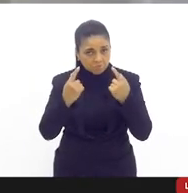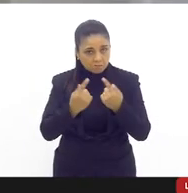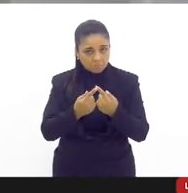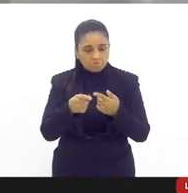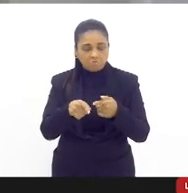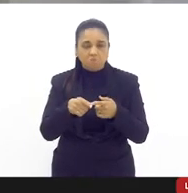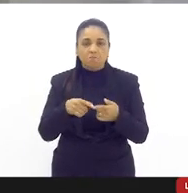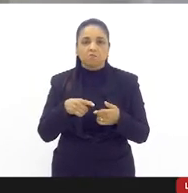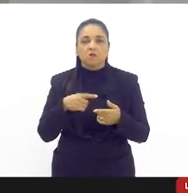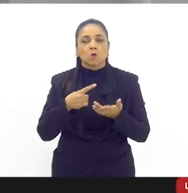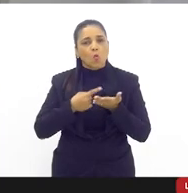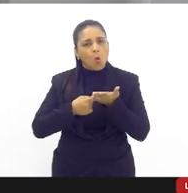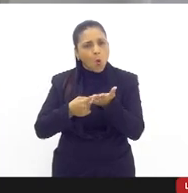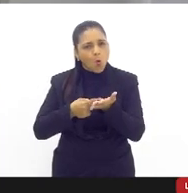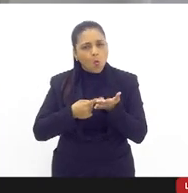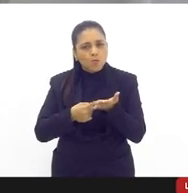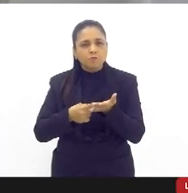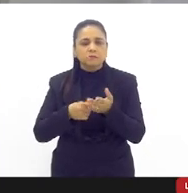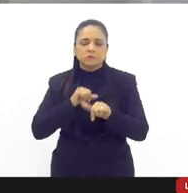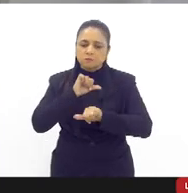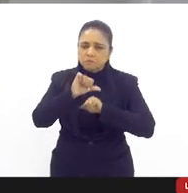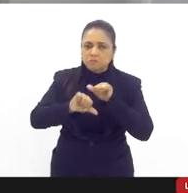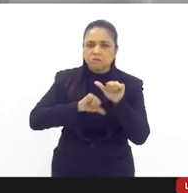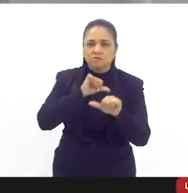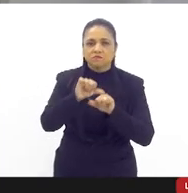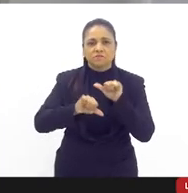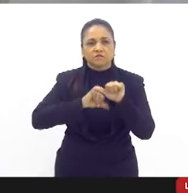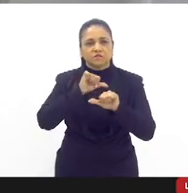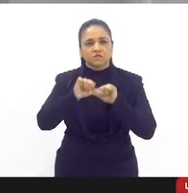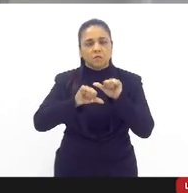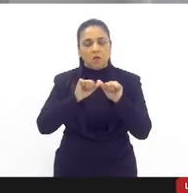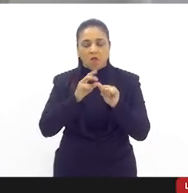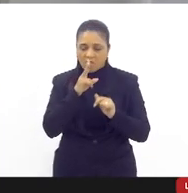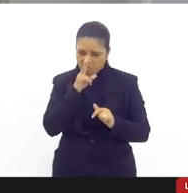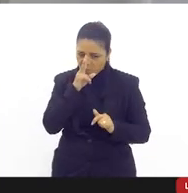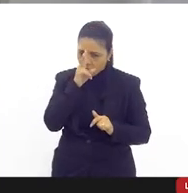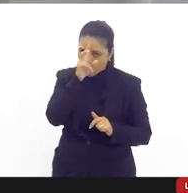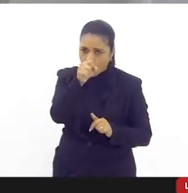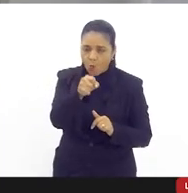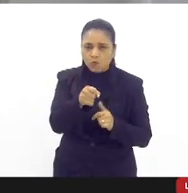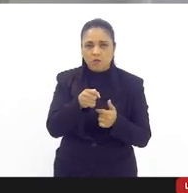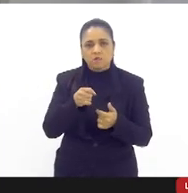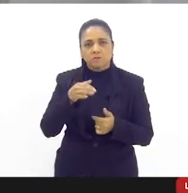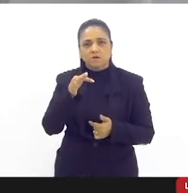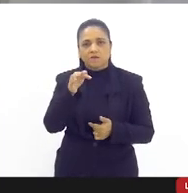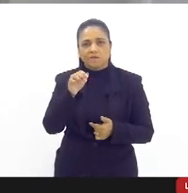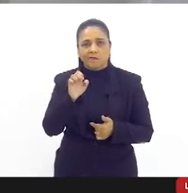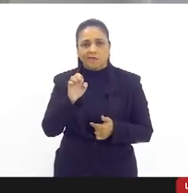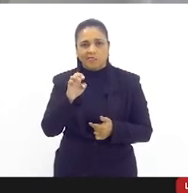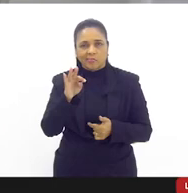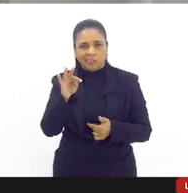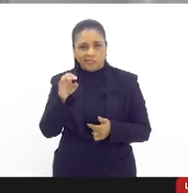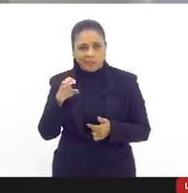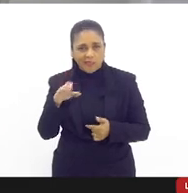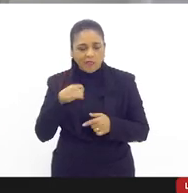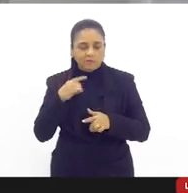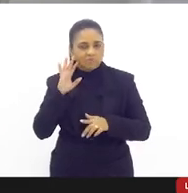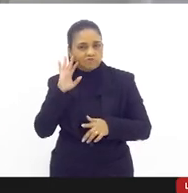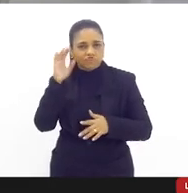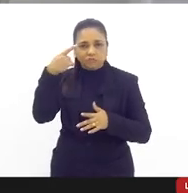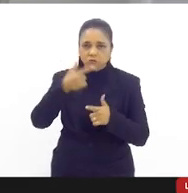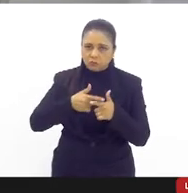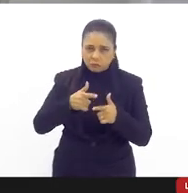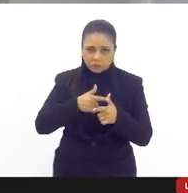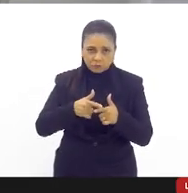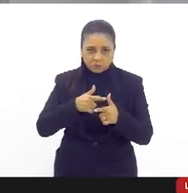relação a isso de transformar de continuar fortalecendo a Faetec resolvendo seus problemas e permitindo